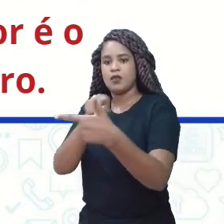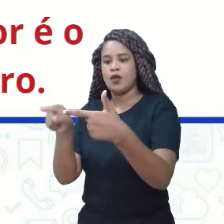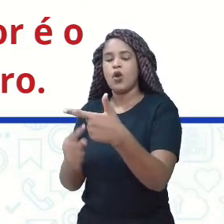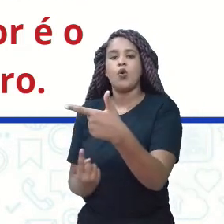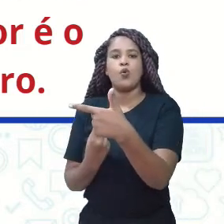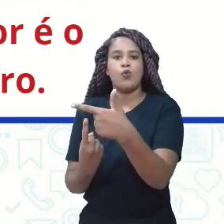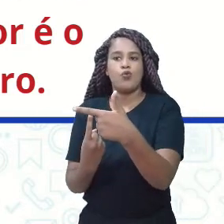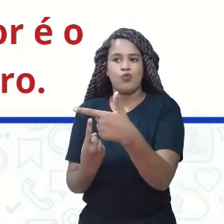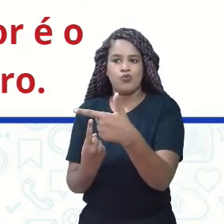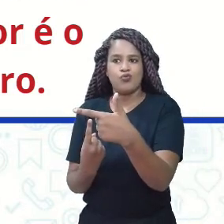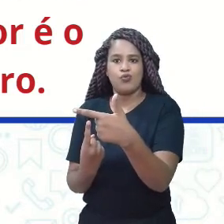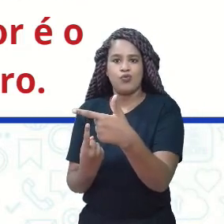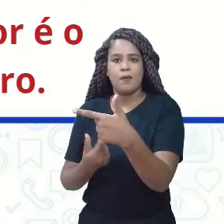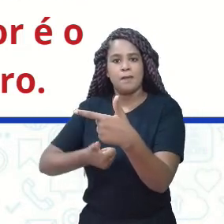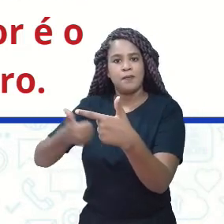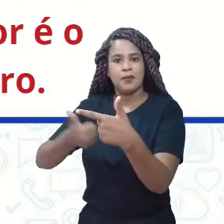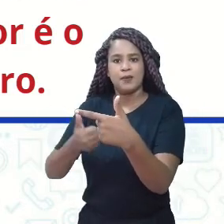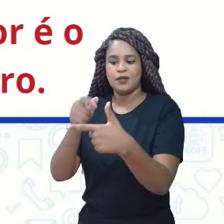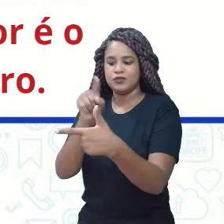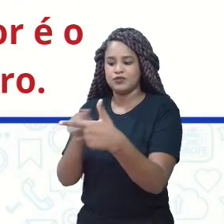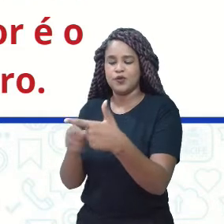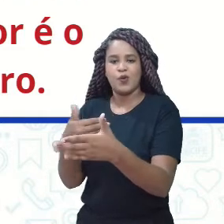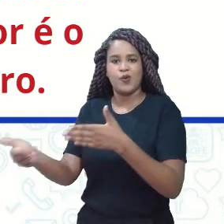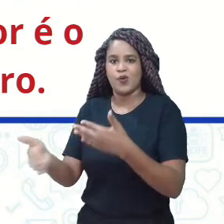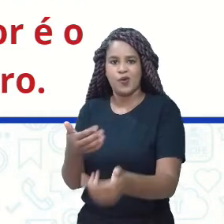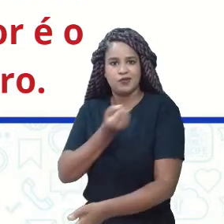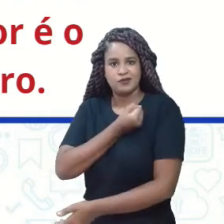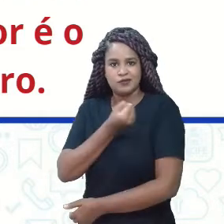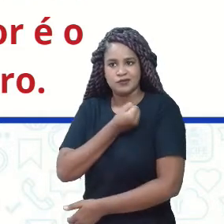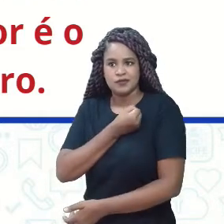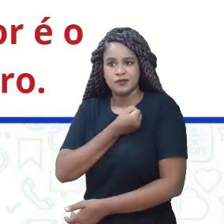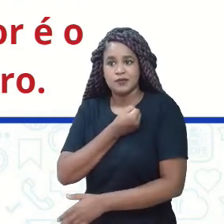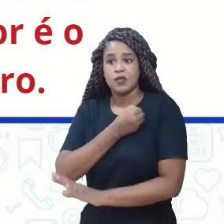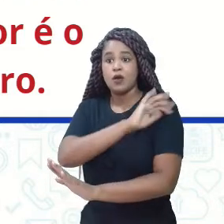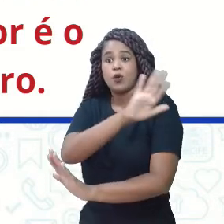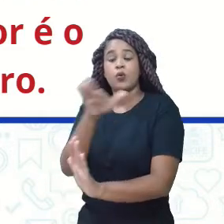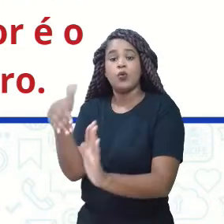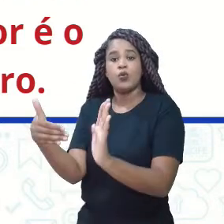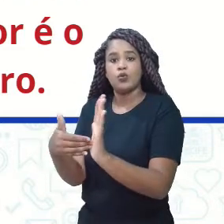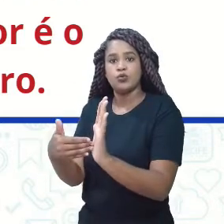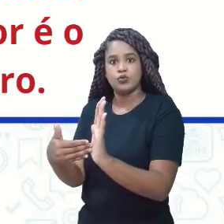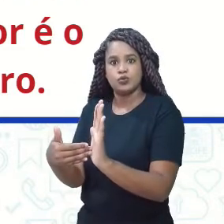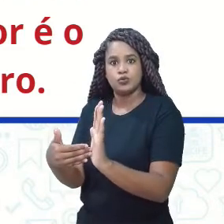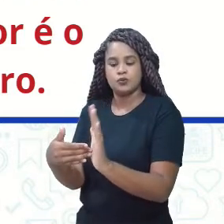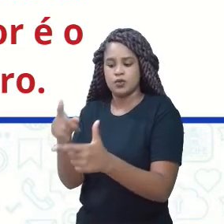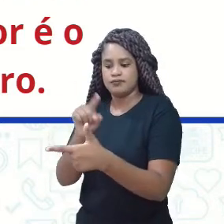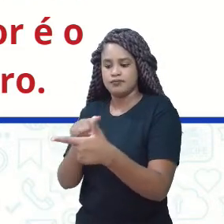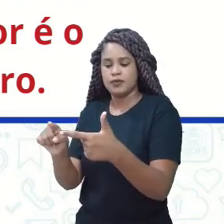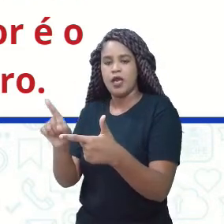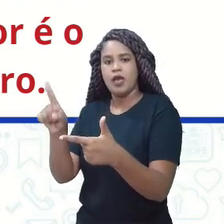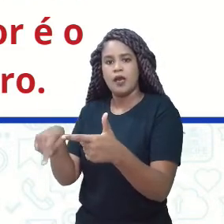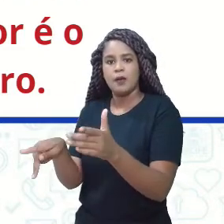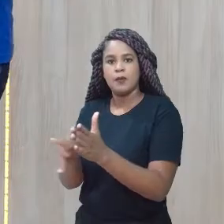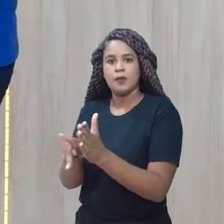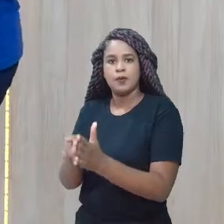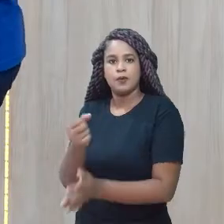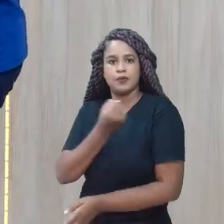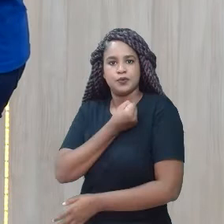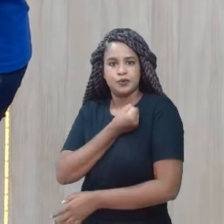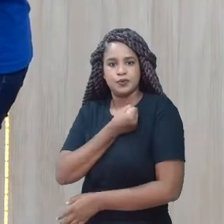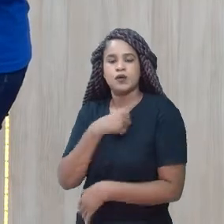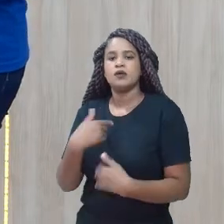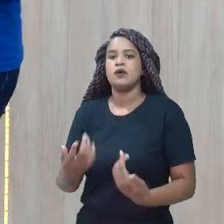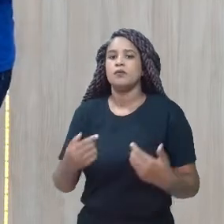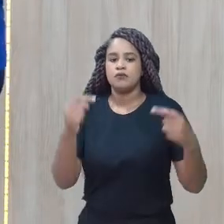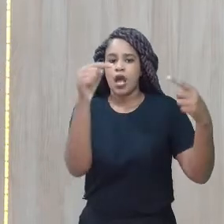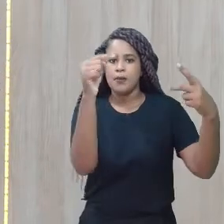divisores, o 1 é o primeiro divisor de qualquer número e o último divisor é o próprio número, tá certo? Então, a gente já começa aí